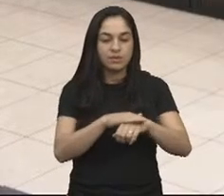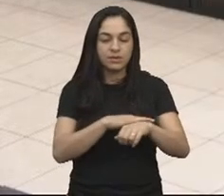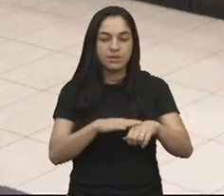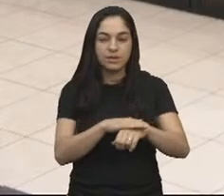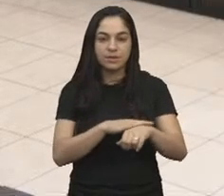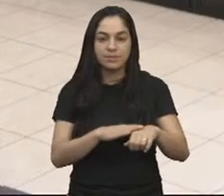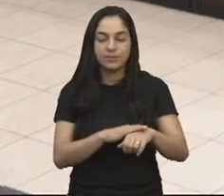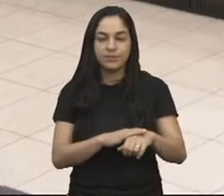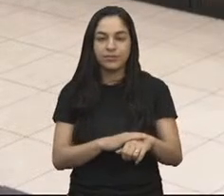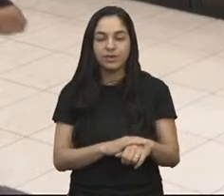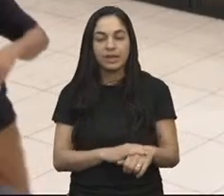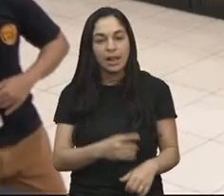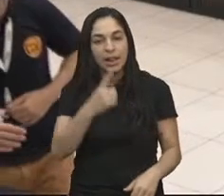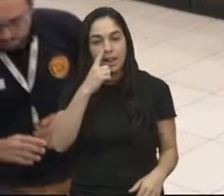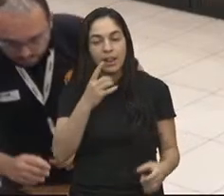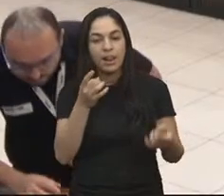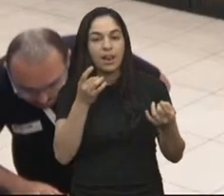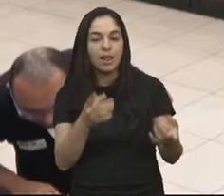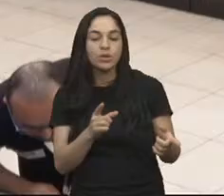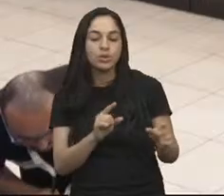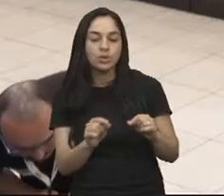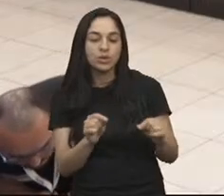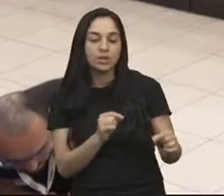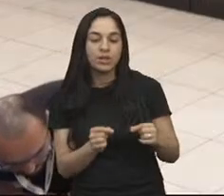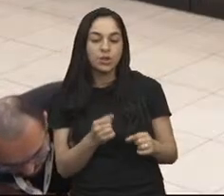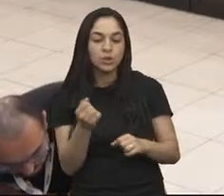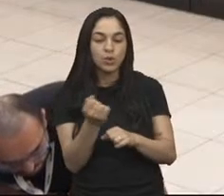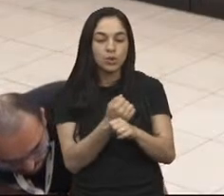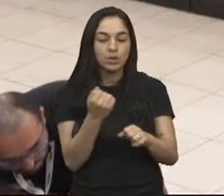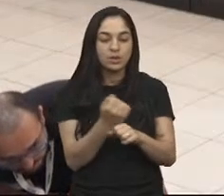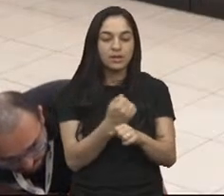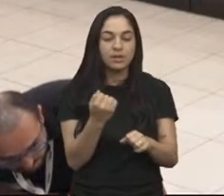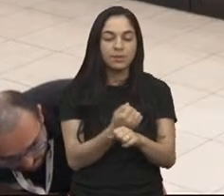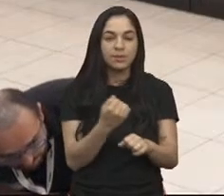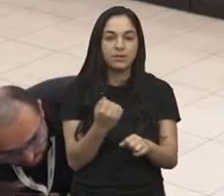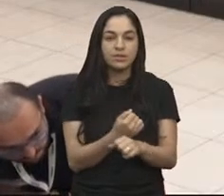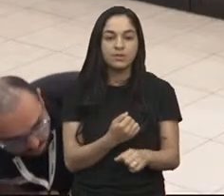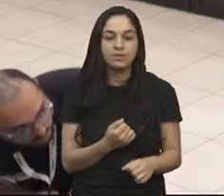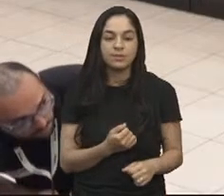especialmente os resíduos de construção civil.